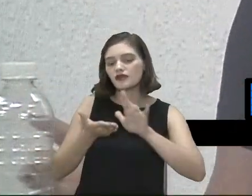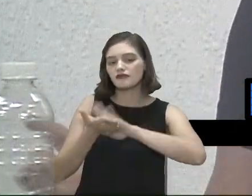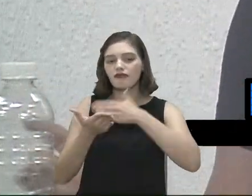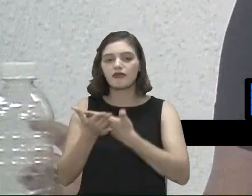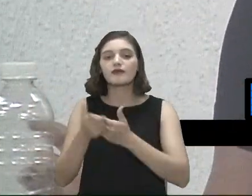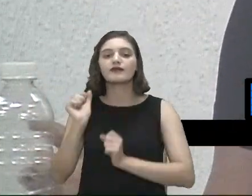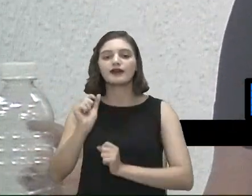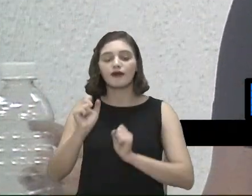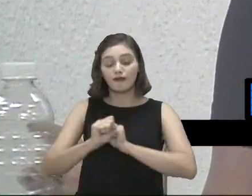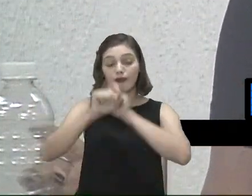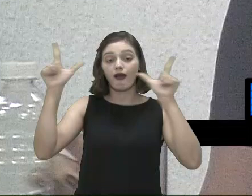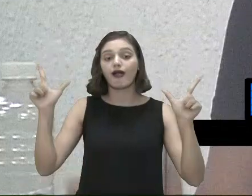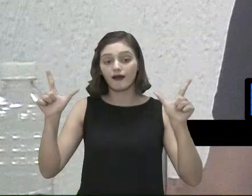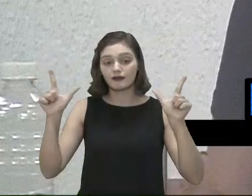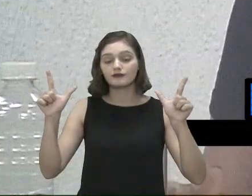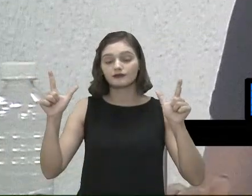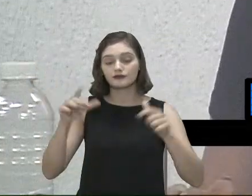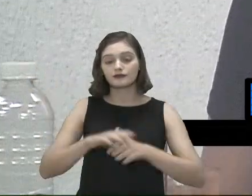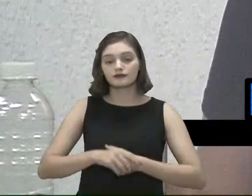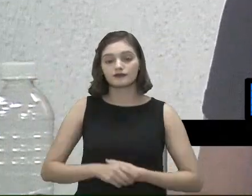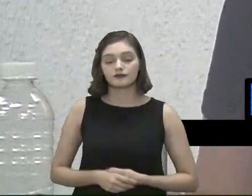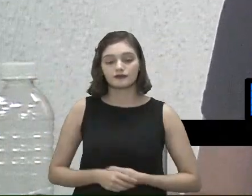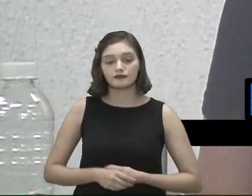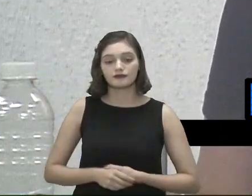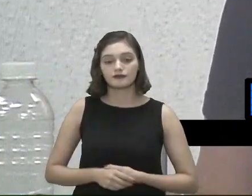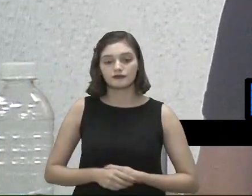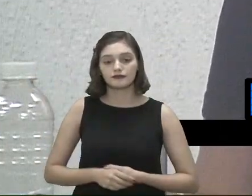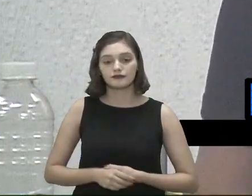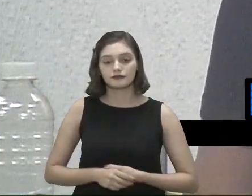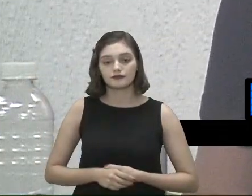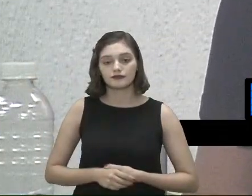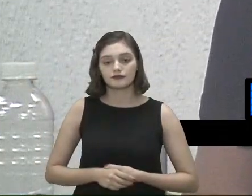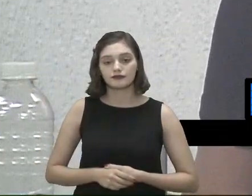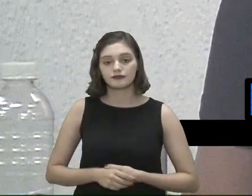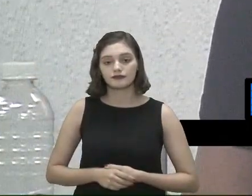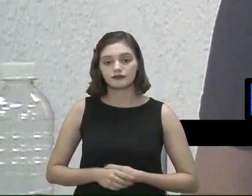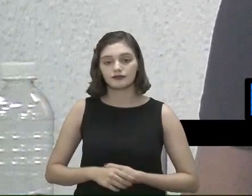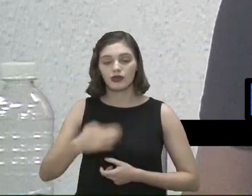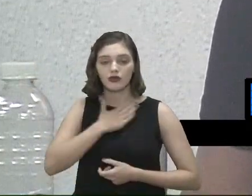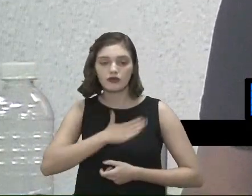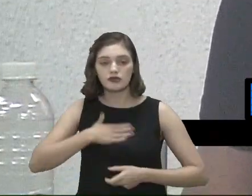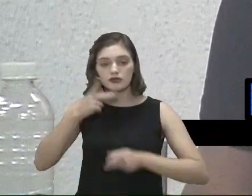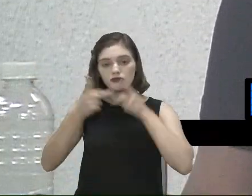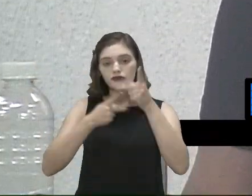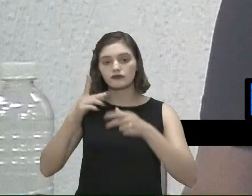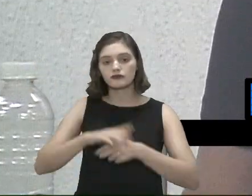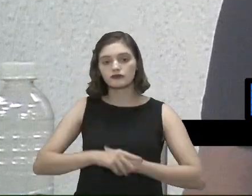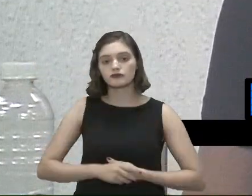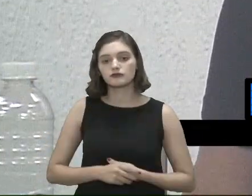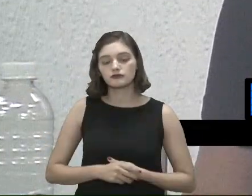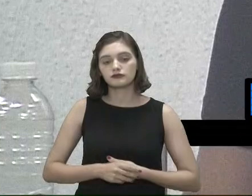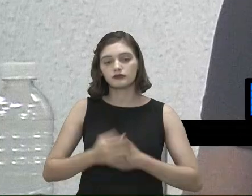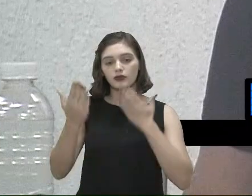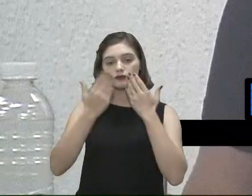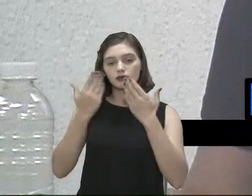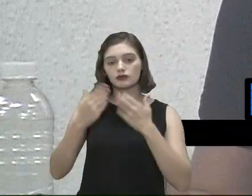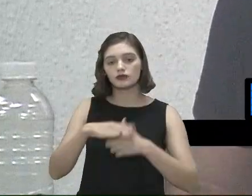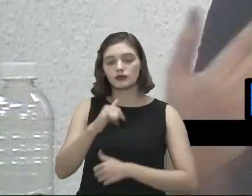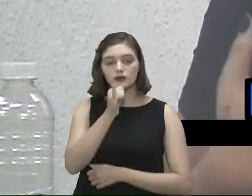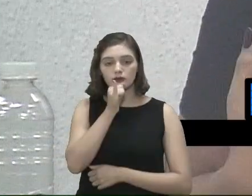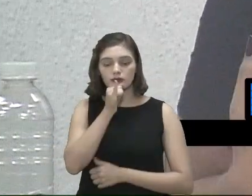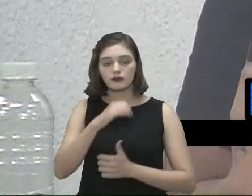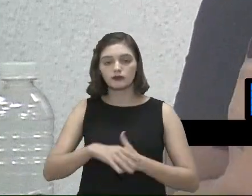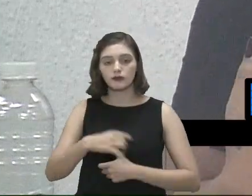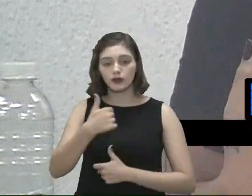Isso é bem óbvio o que quer dizer, né? Eu gostaria até de falar sobre a psicologia, por exemplo,